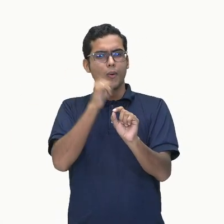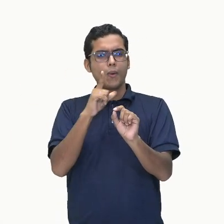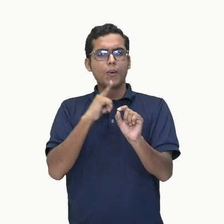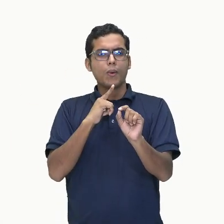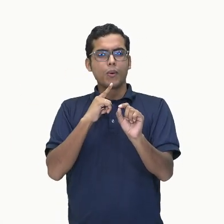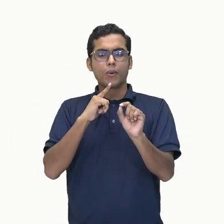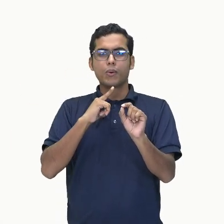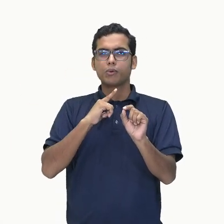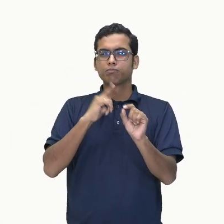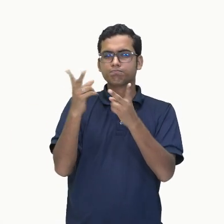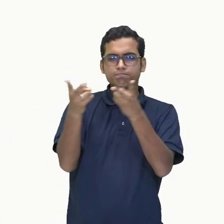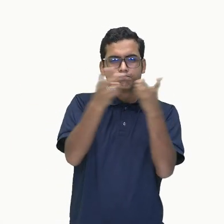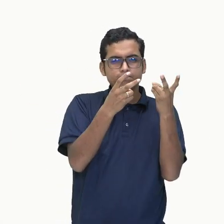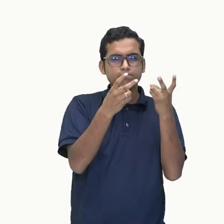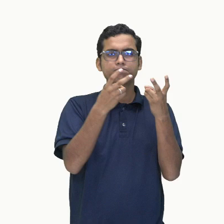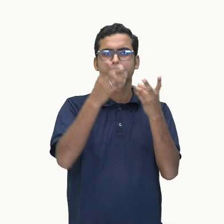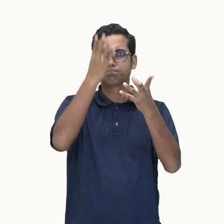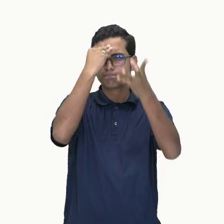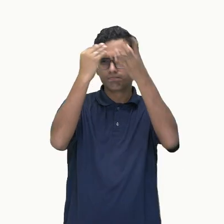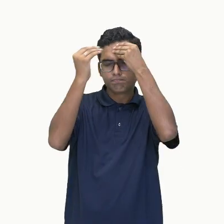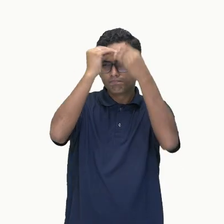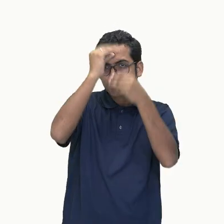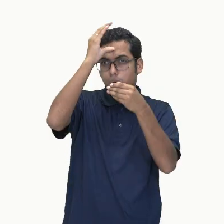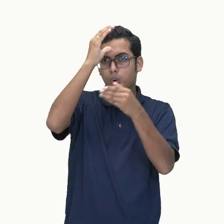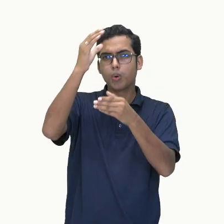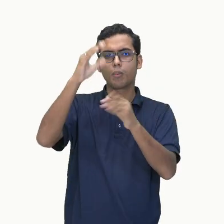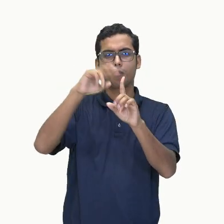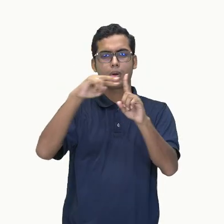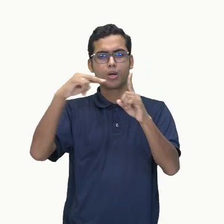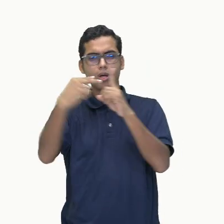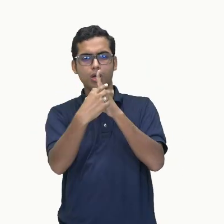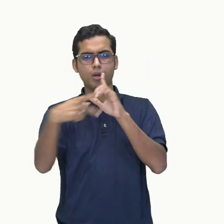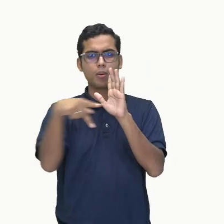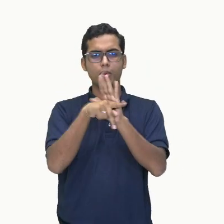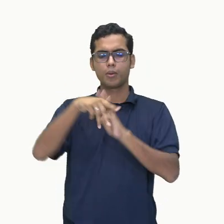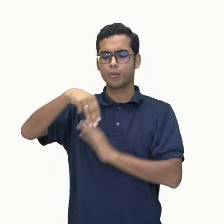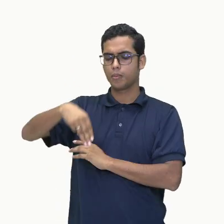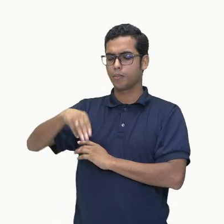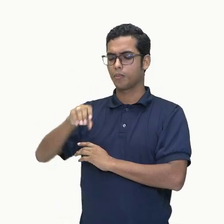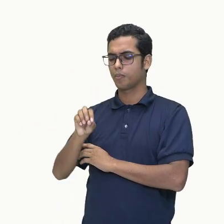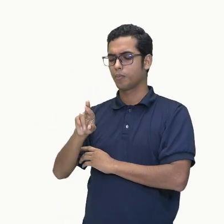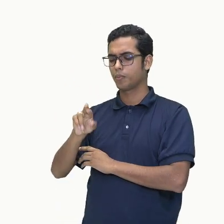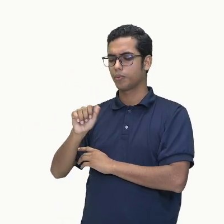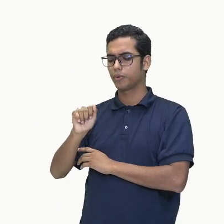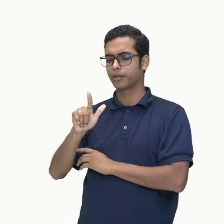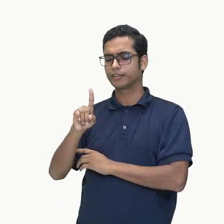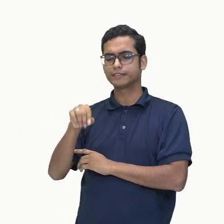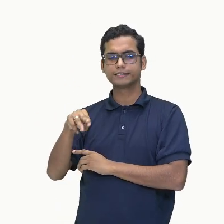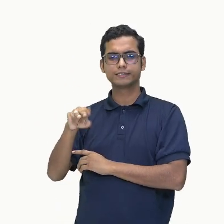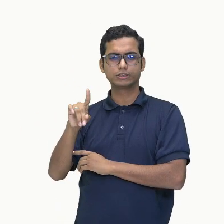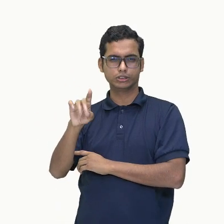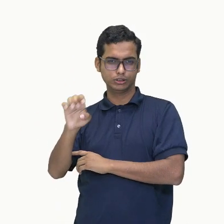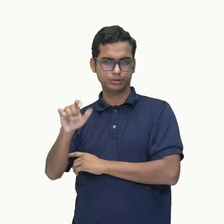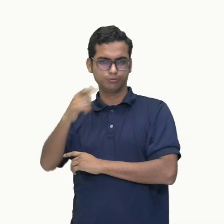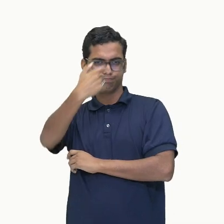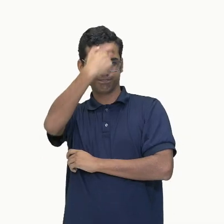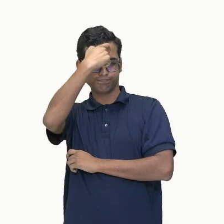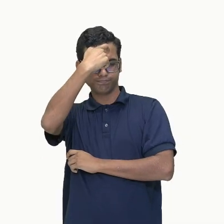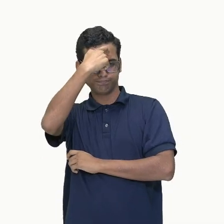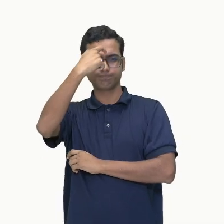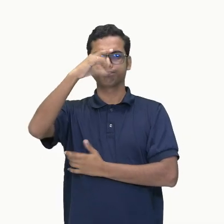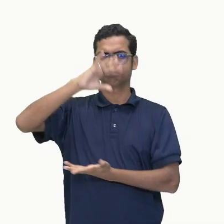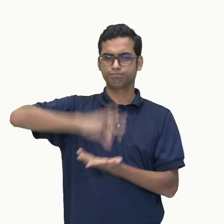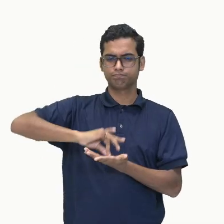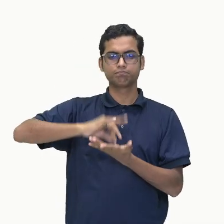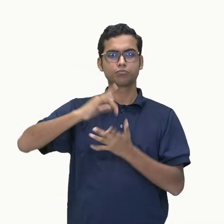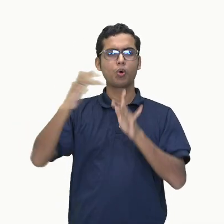nossa concepção de moralidade, né? Então, à medida que eu vou tendo contato com diversas tradições religiosas ou culturas, eu